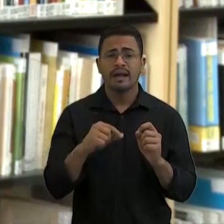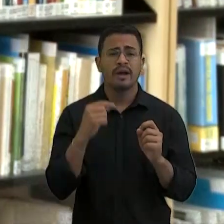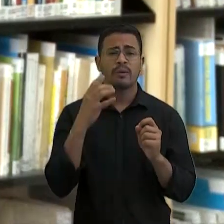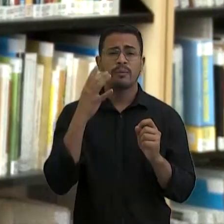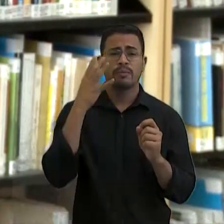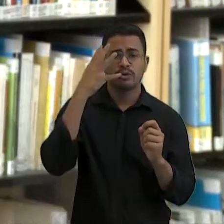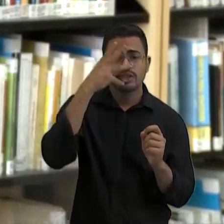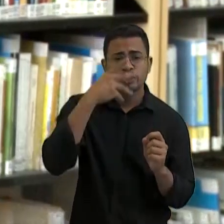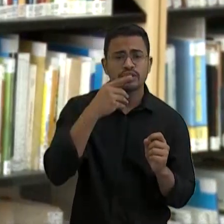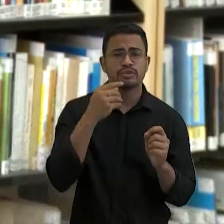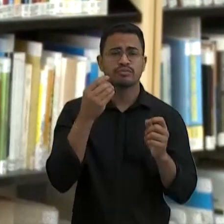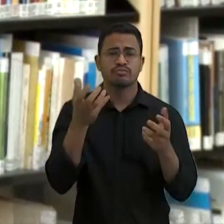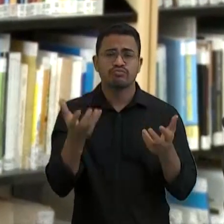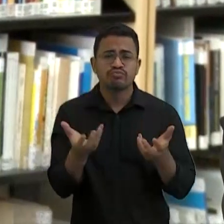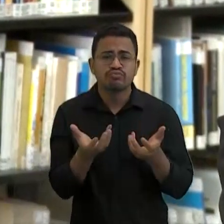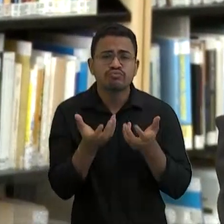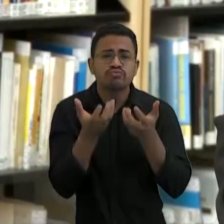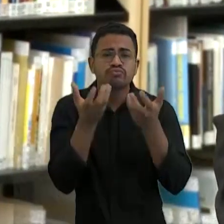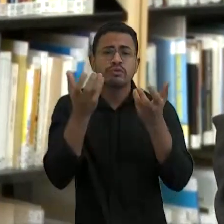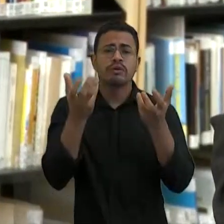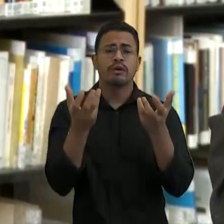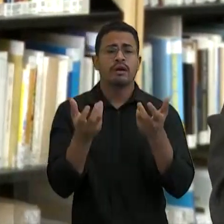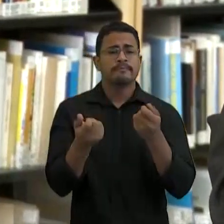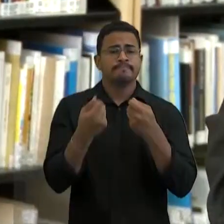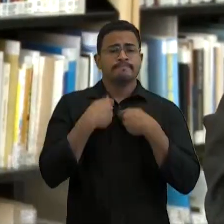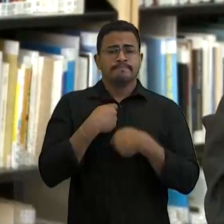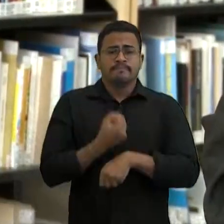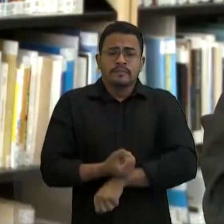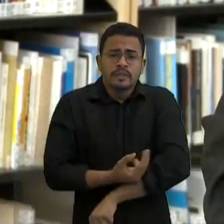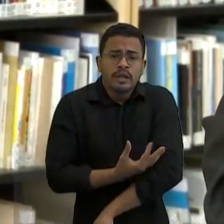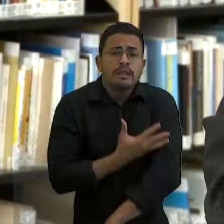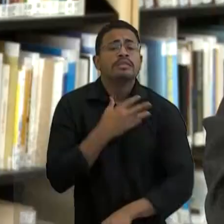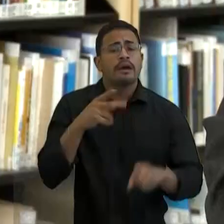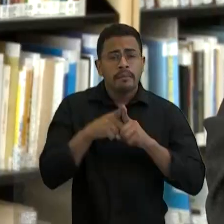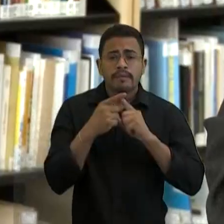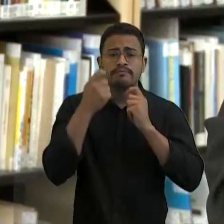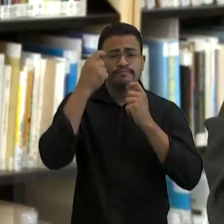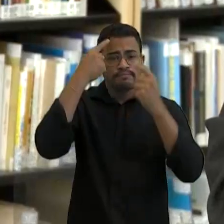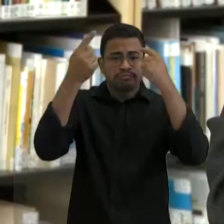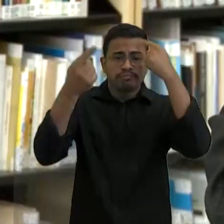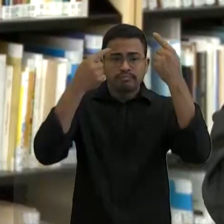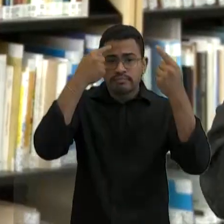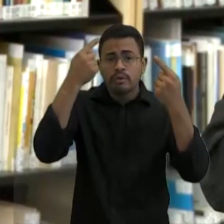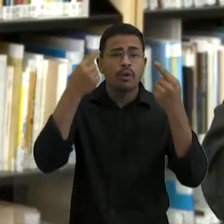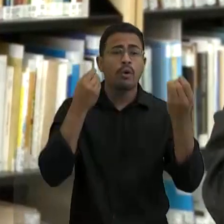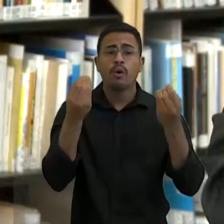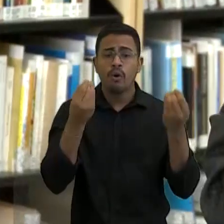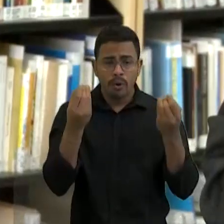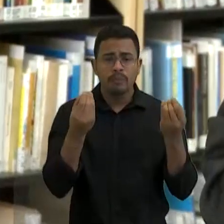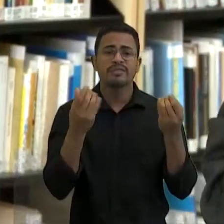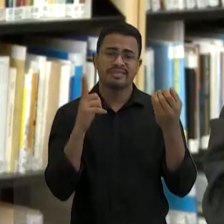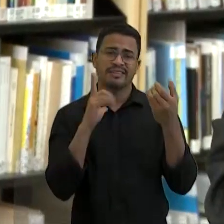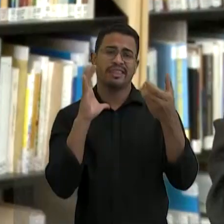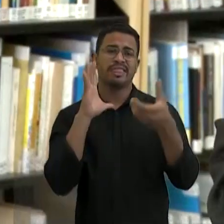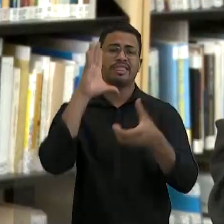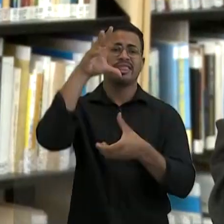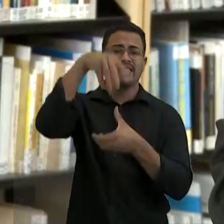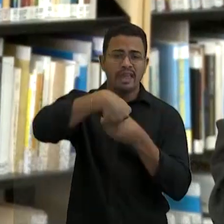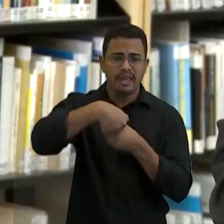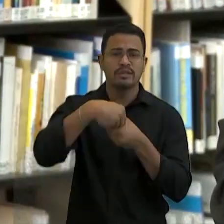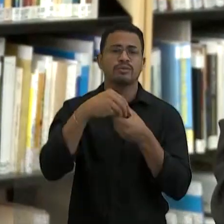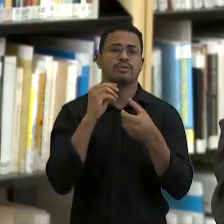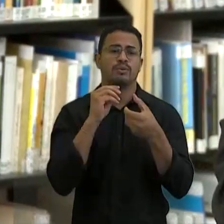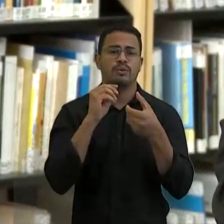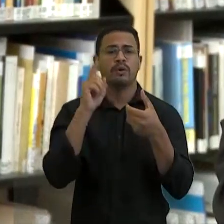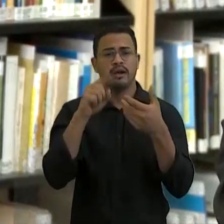o elevado, o comovente e o criativo. Sendo que o criativo pode abranger